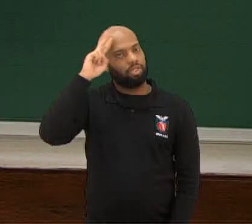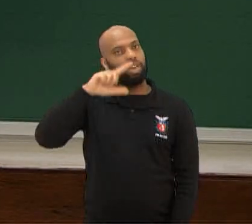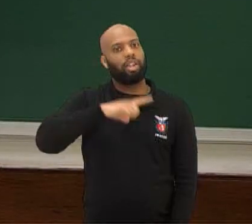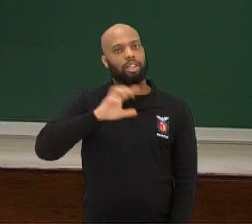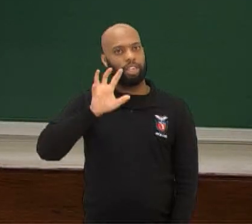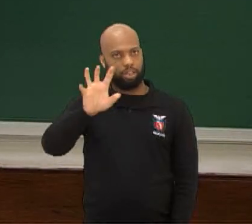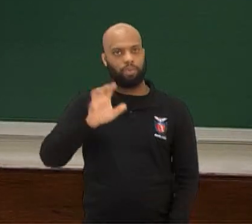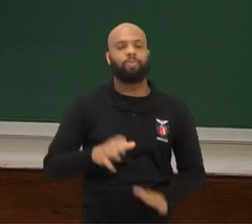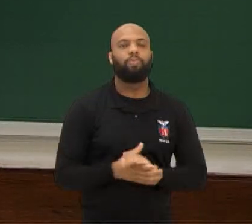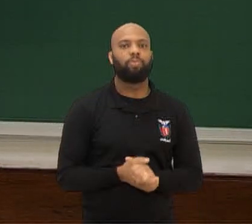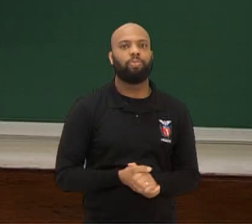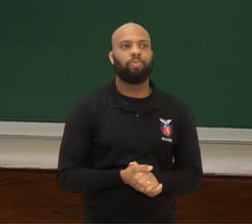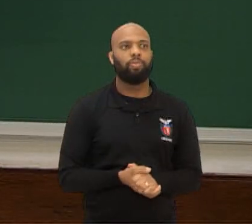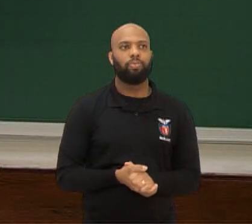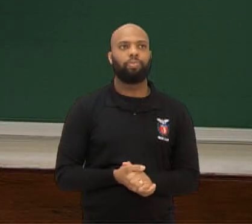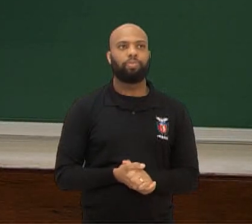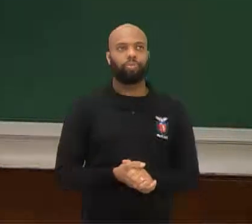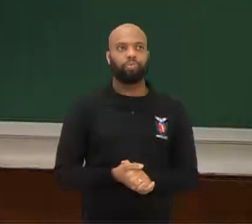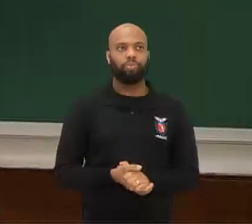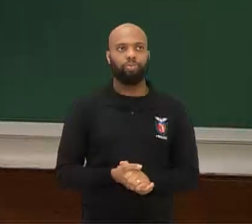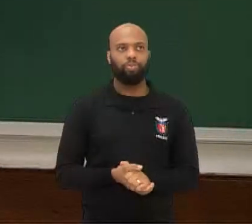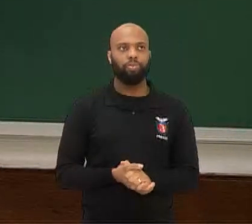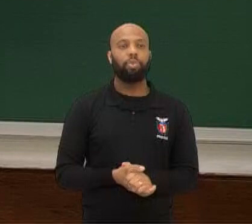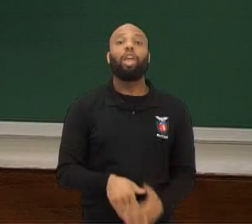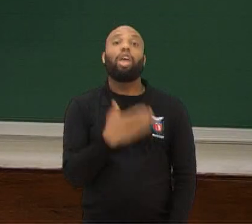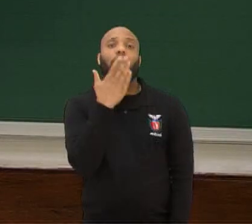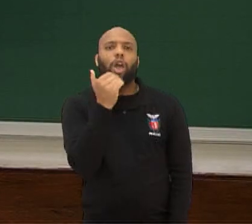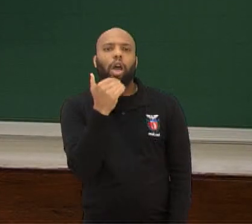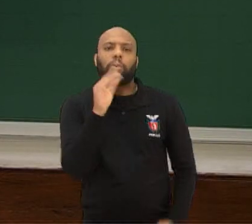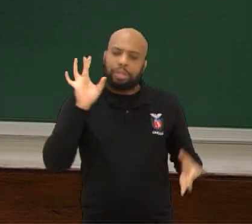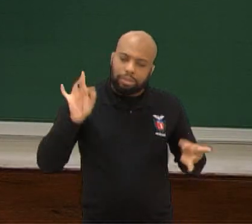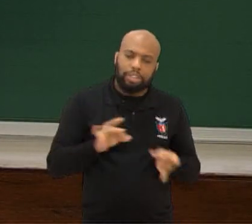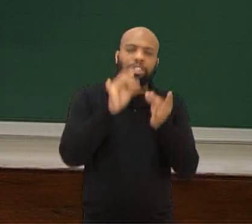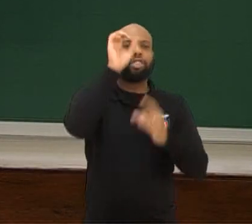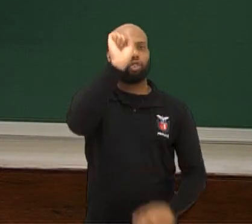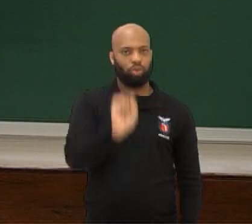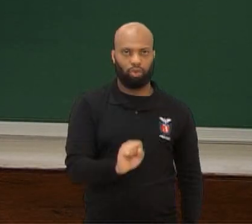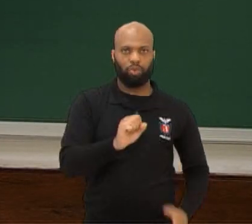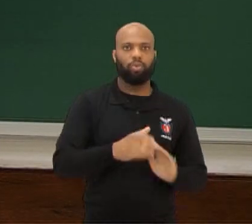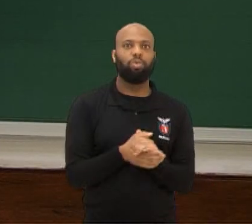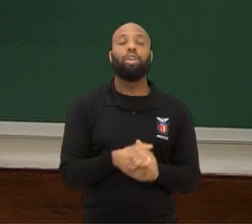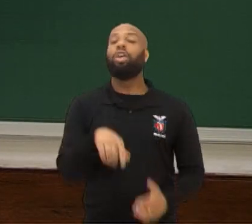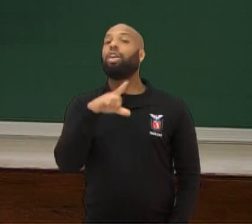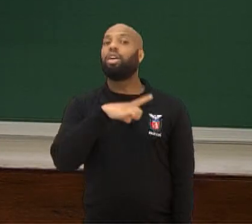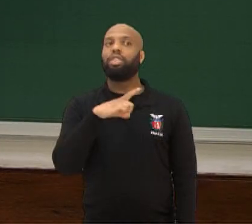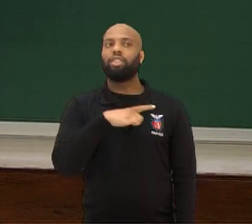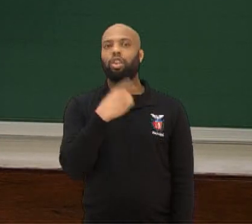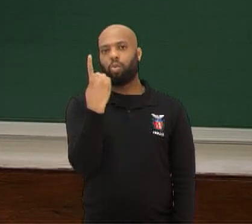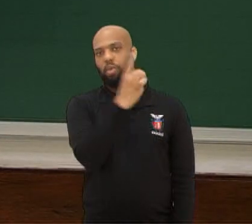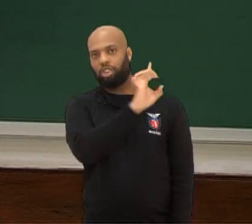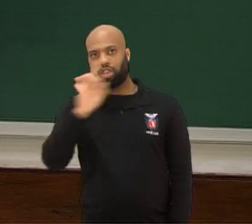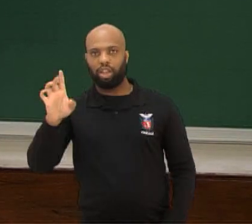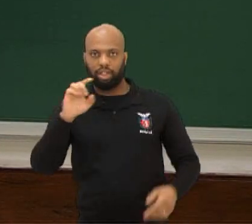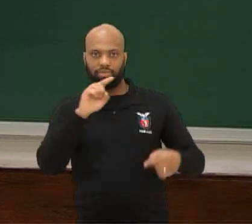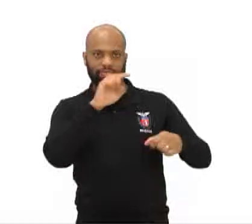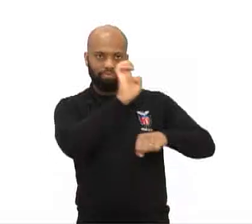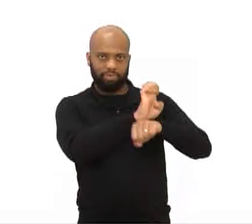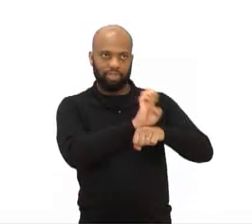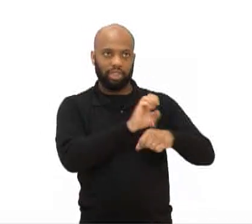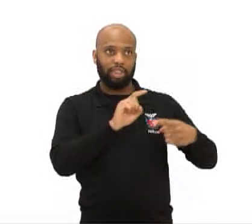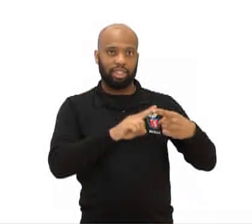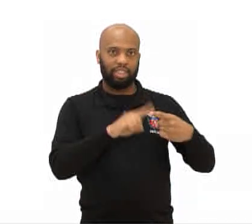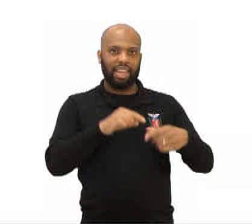da região, certo? Comidas típicas do Sul. Então eu trouxe pelo menos uma de cada estado. Nós vamos ter ali